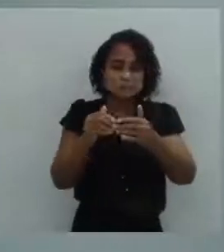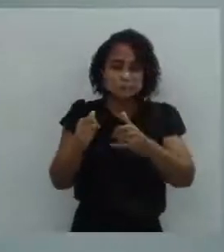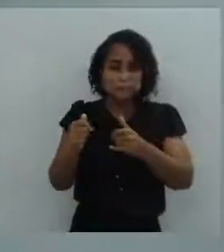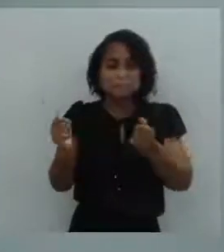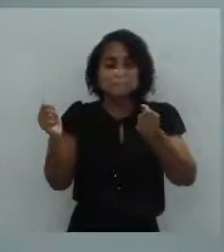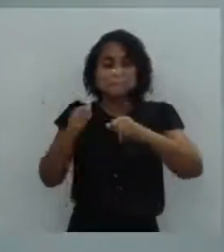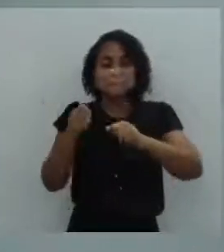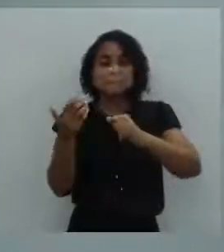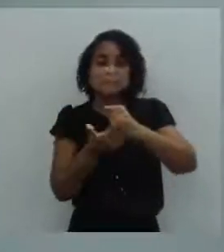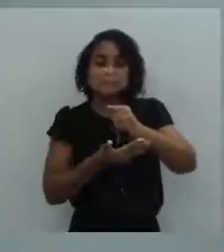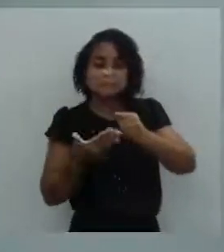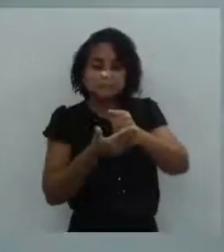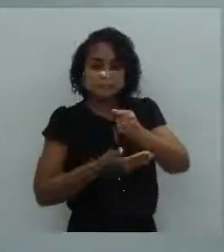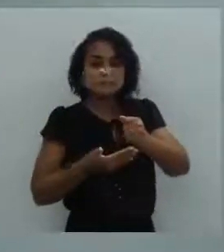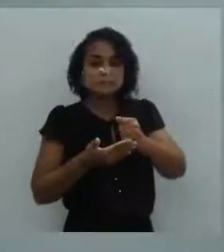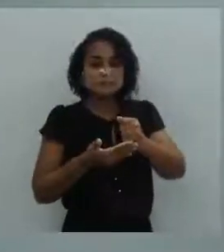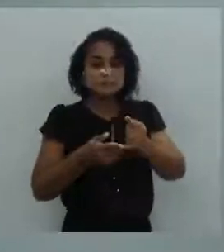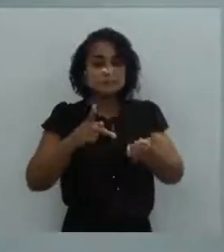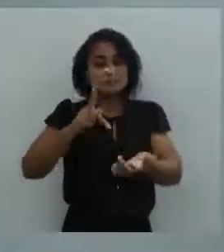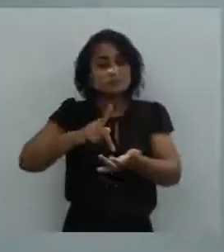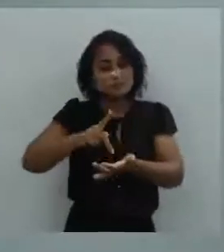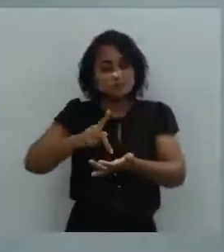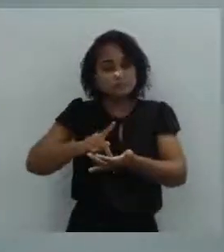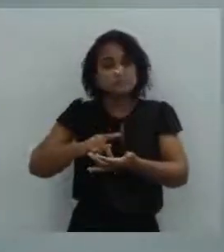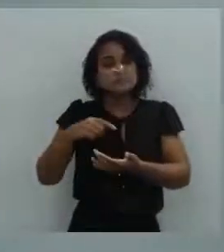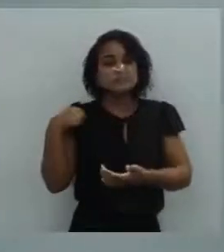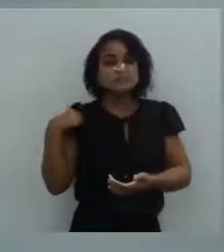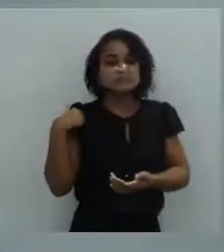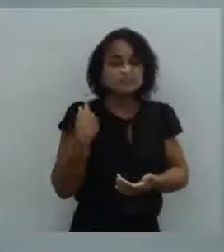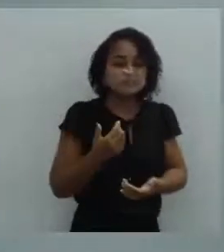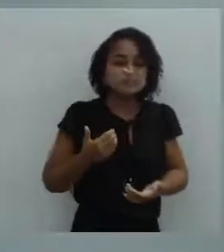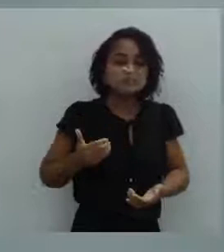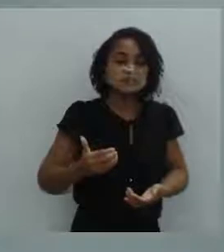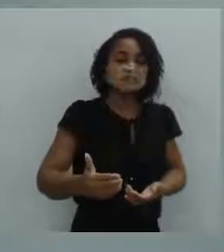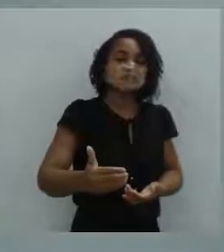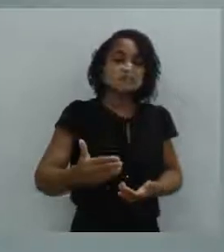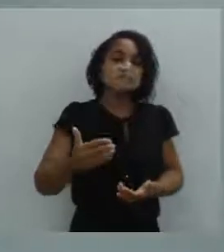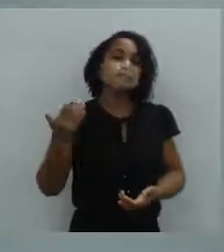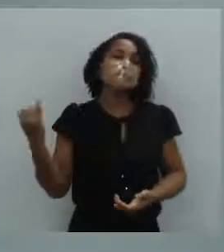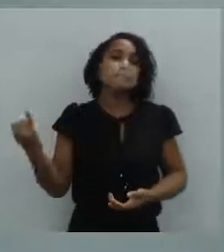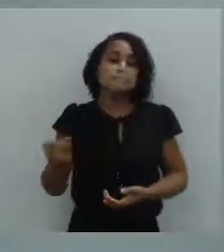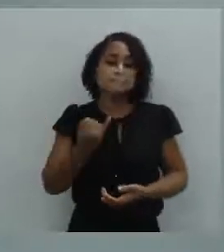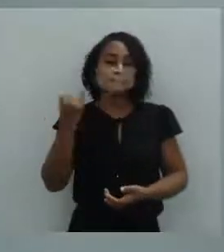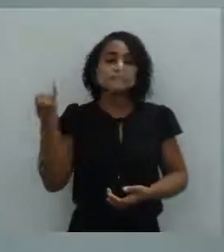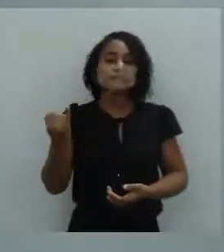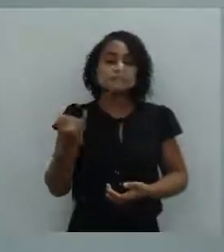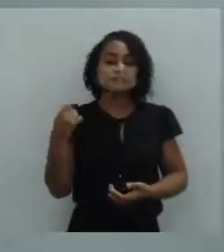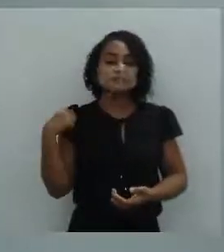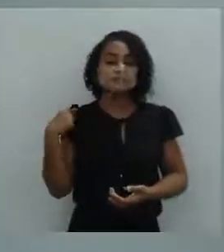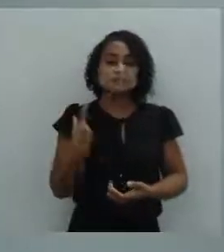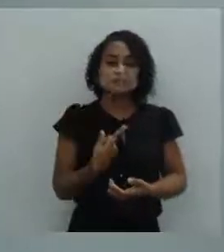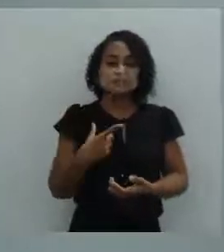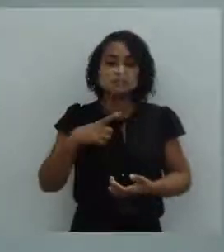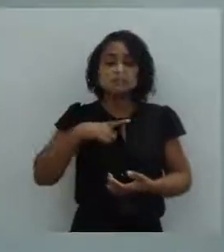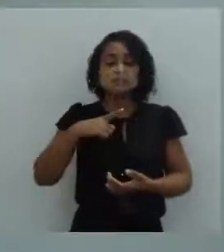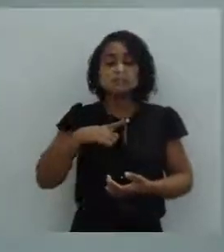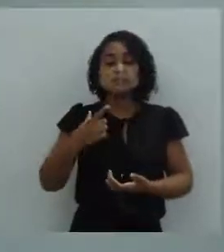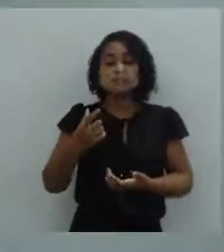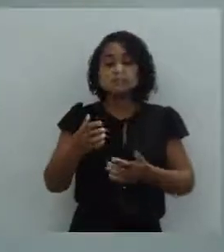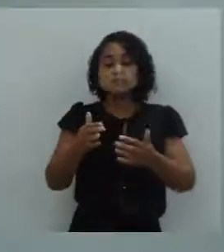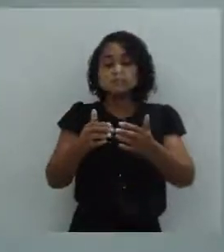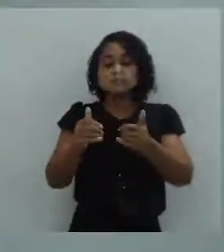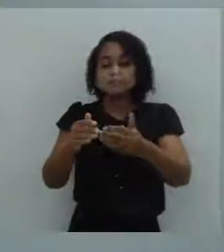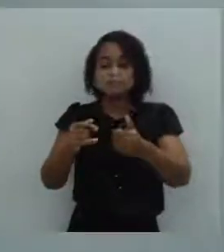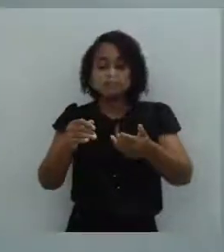justificativa pautadas em fatos, em verdades, a gente vai para outra parte tão importante do nosso abaixo-assinado, que é a coleta